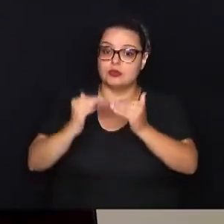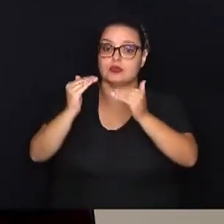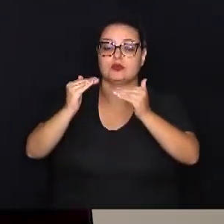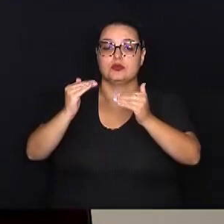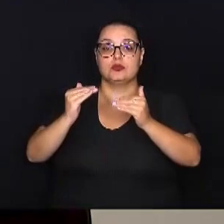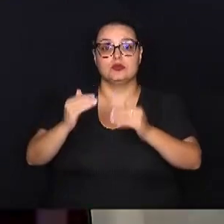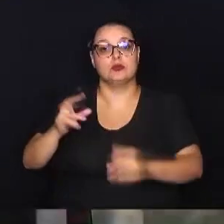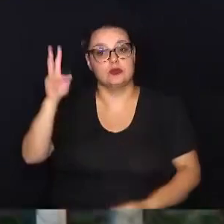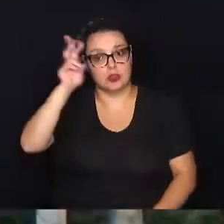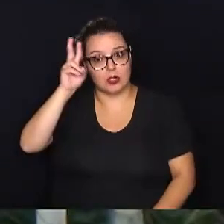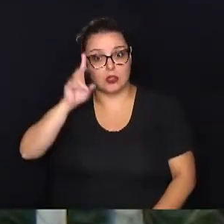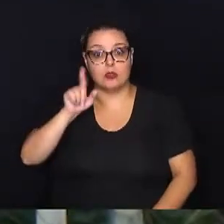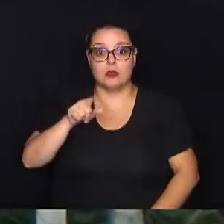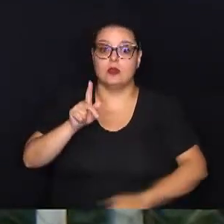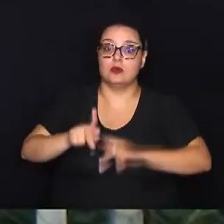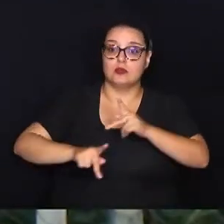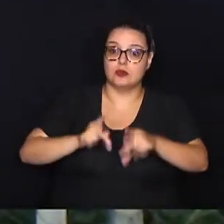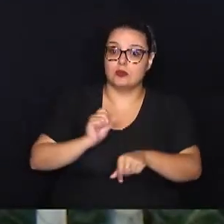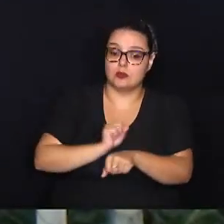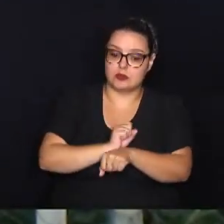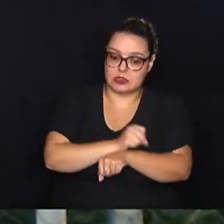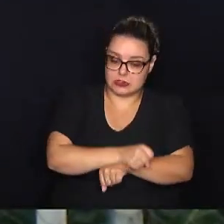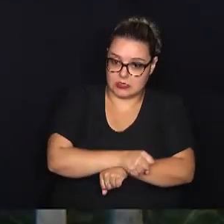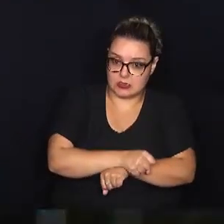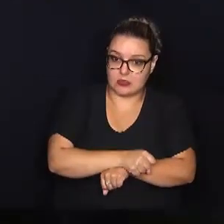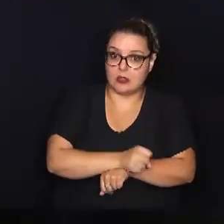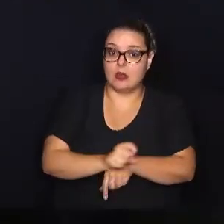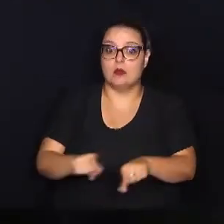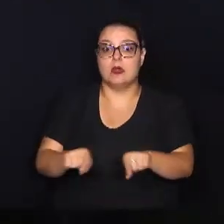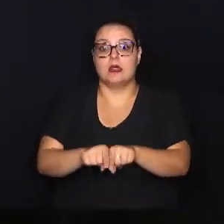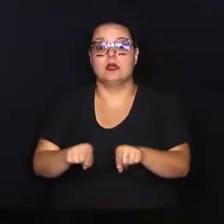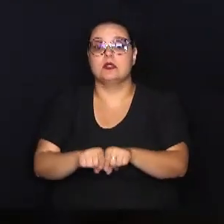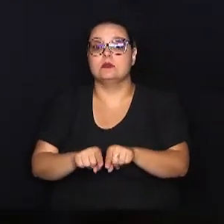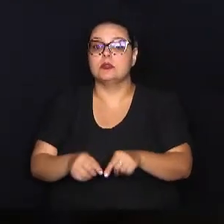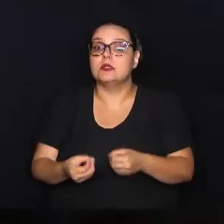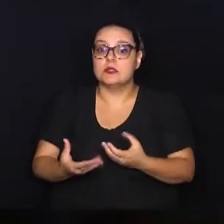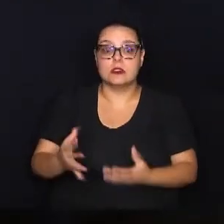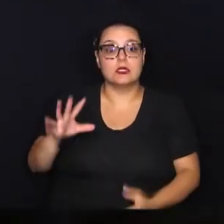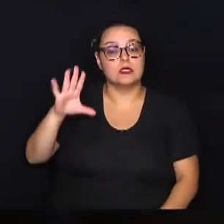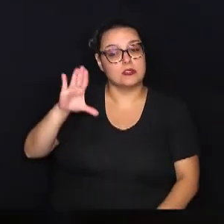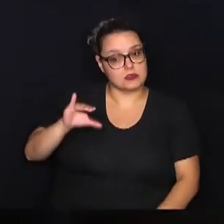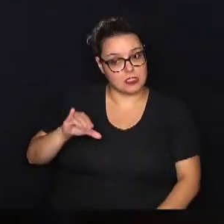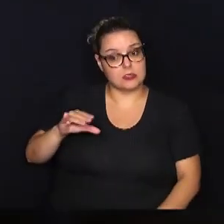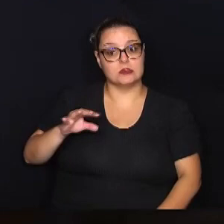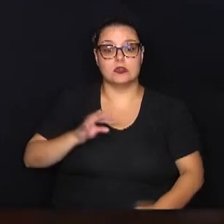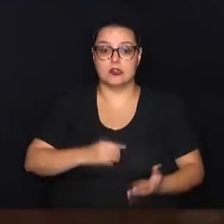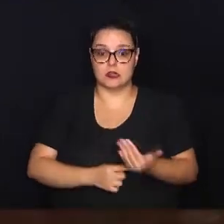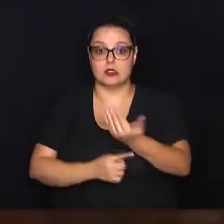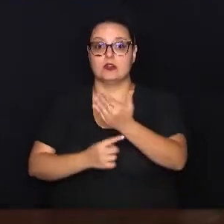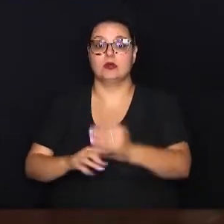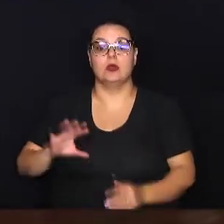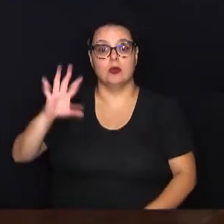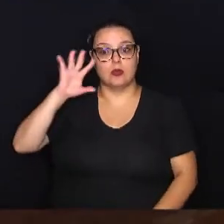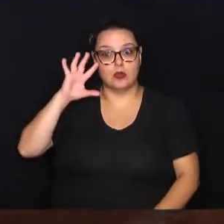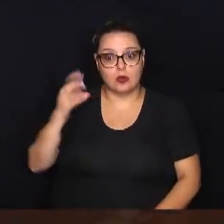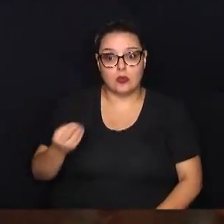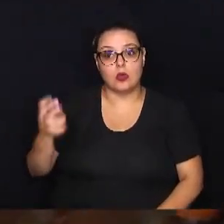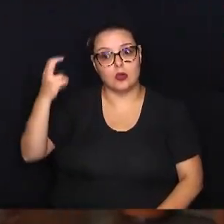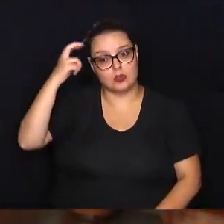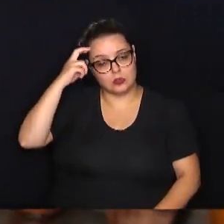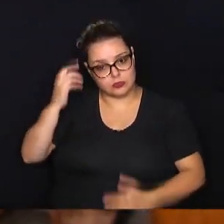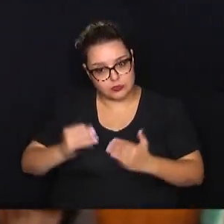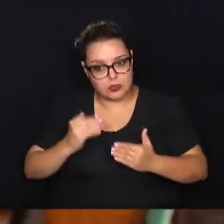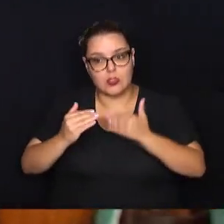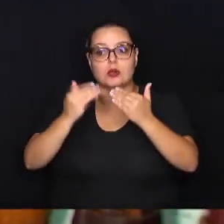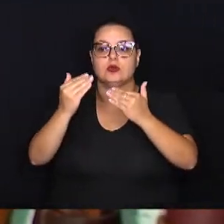que foram os povos que foram os escravizados, mas que trouxeram ciência, tecnologia, conhecimento, cultura para a construção do